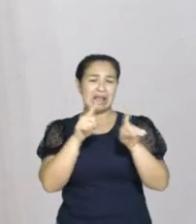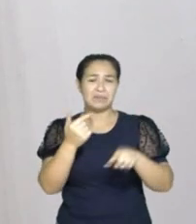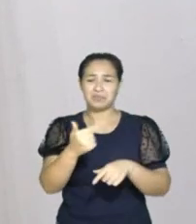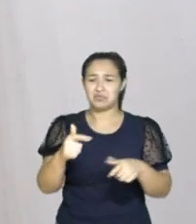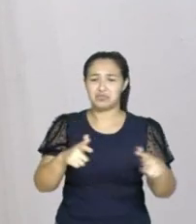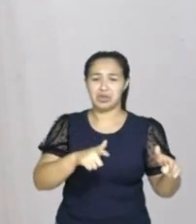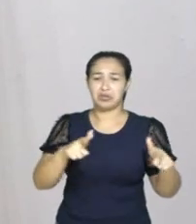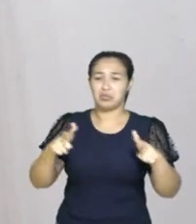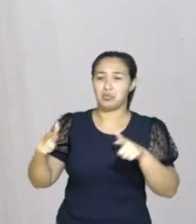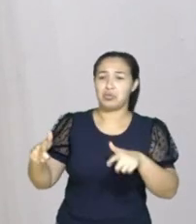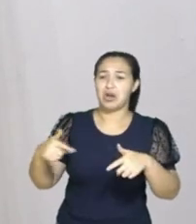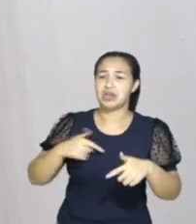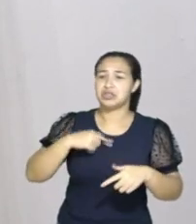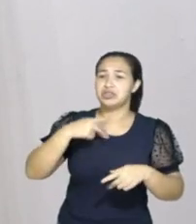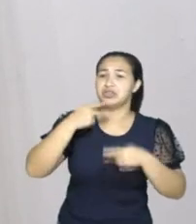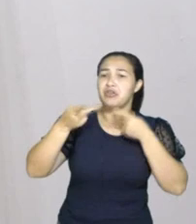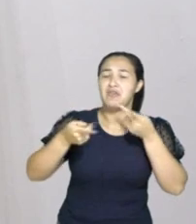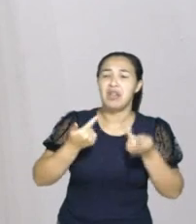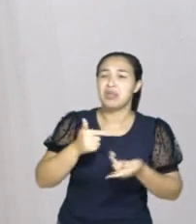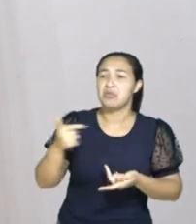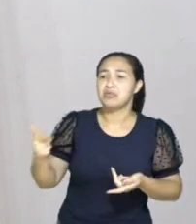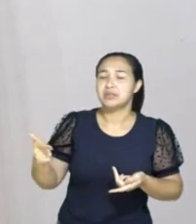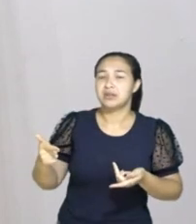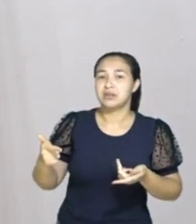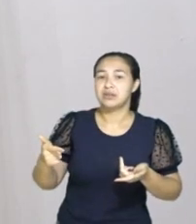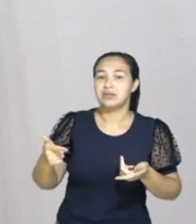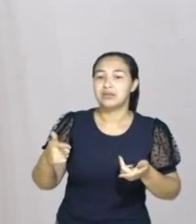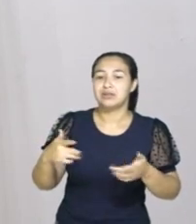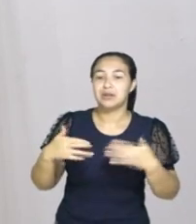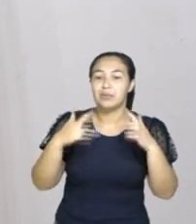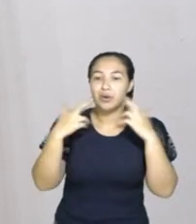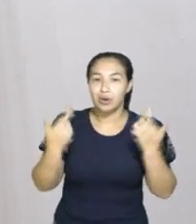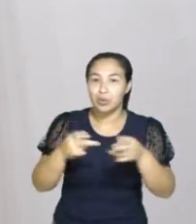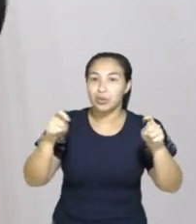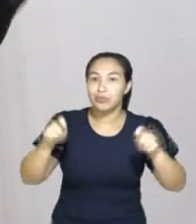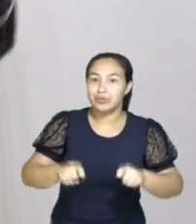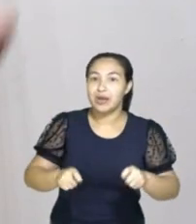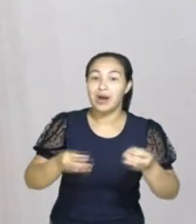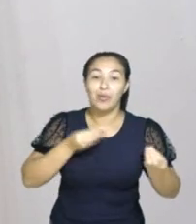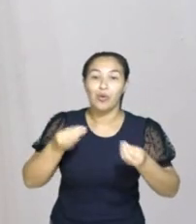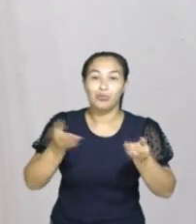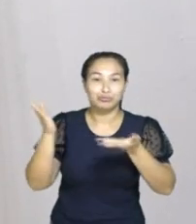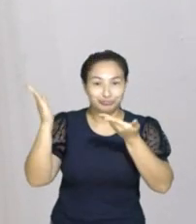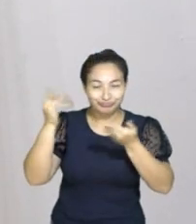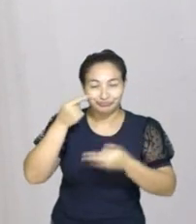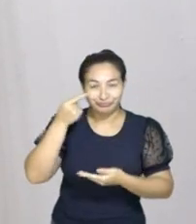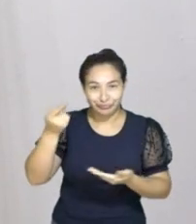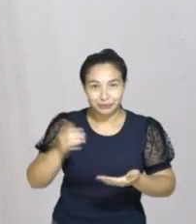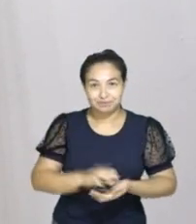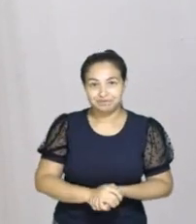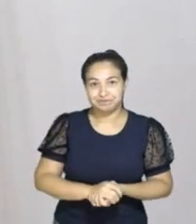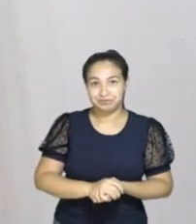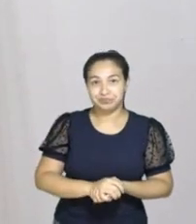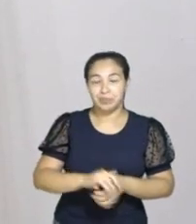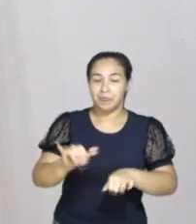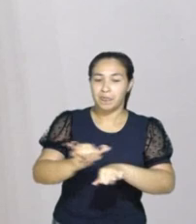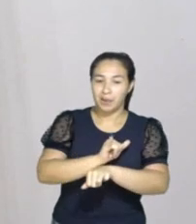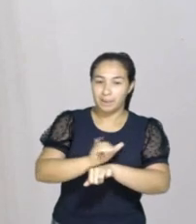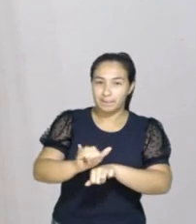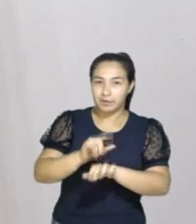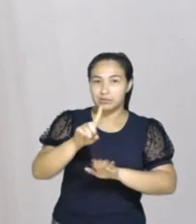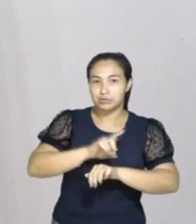e quando tem espaço é essa gritaria então fica difícil realmente o plano diretor segue após as 19